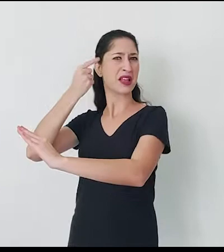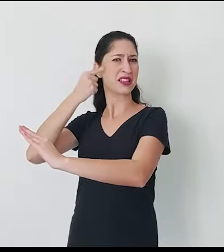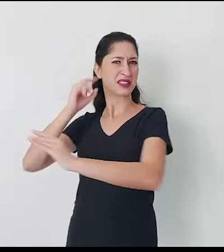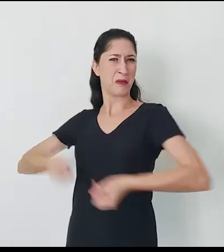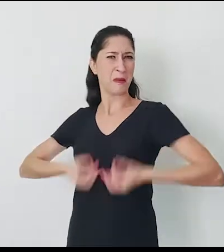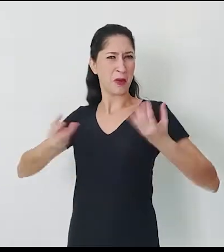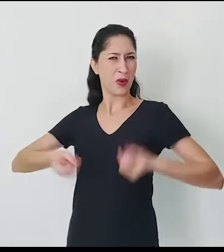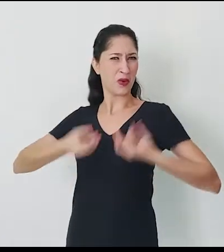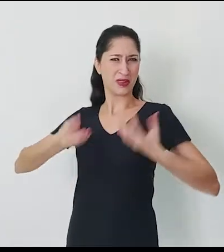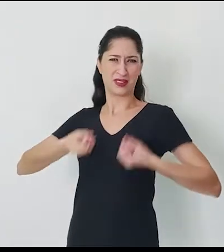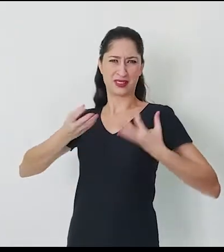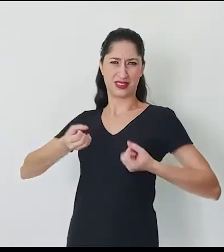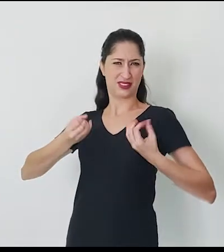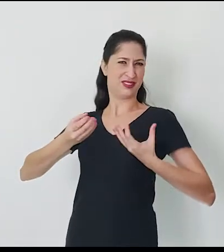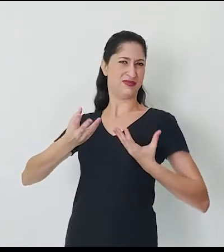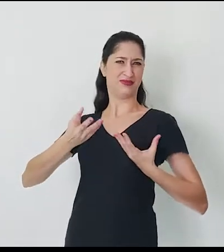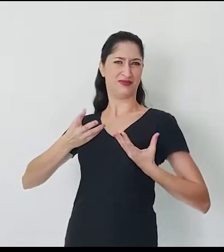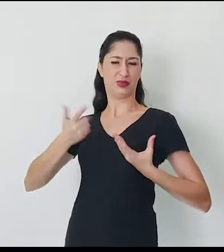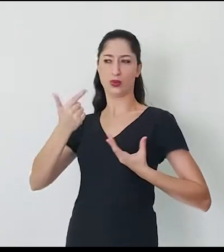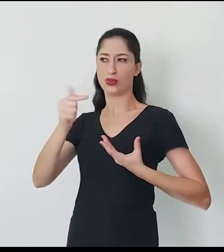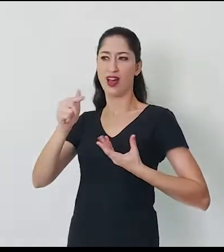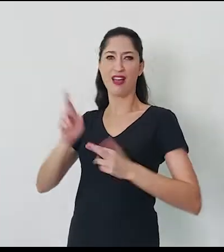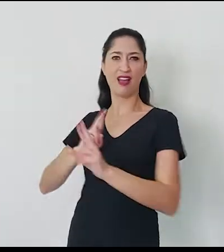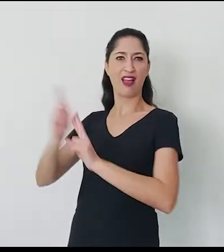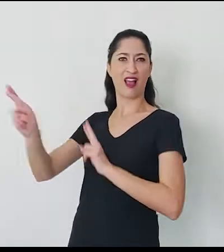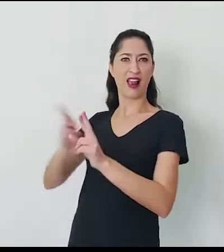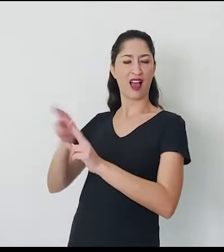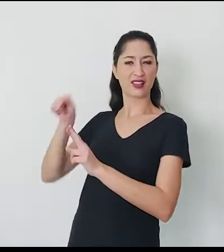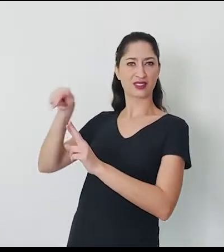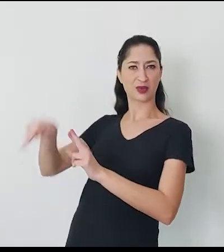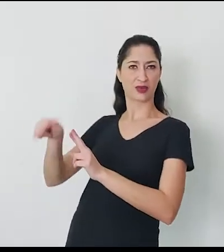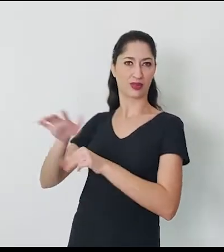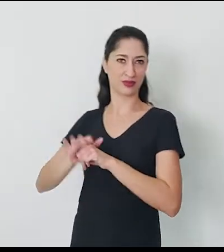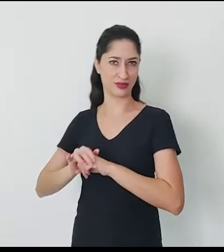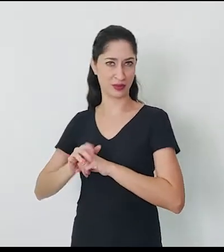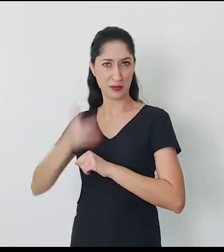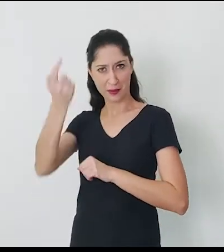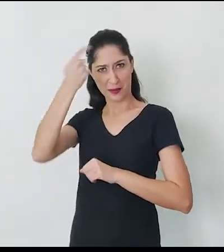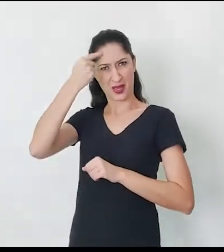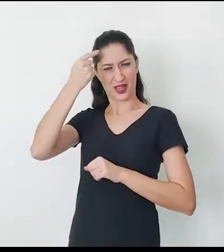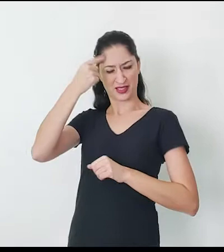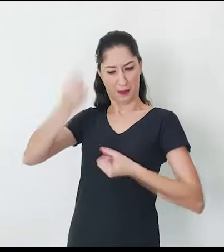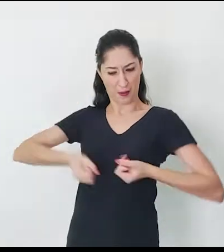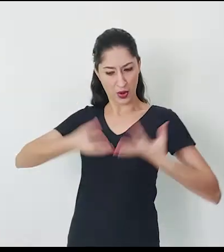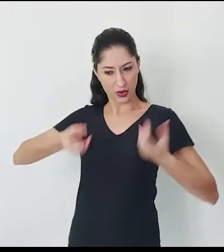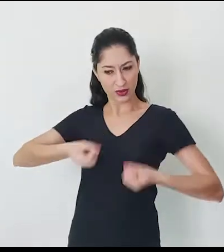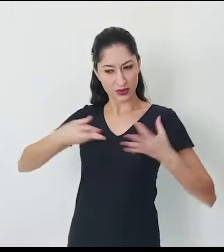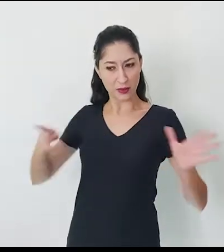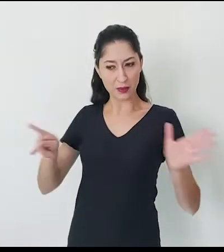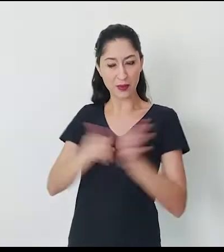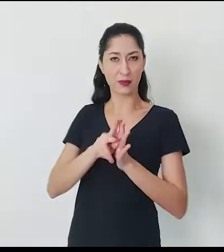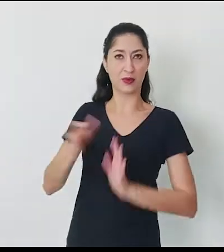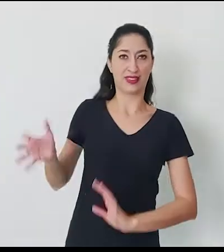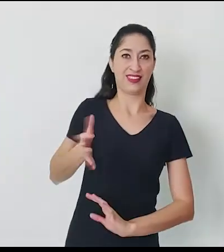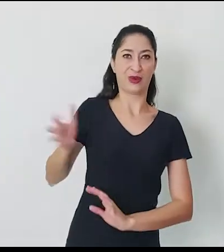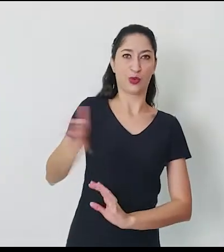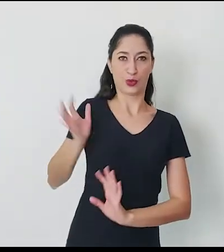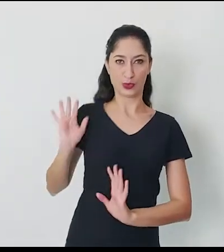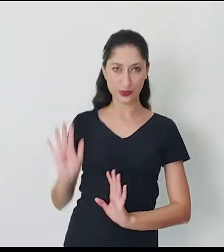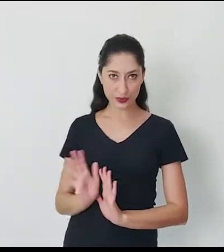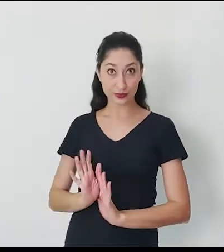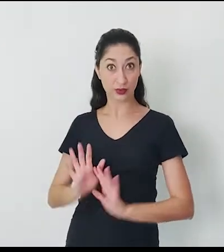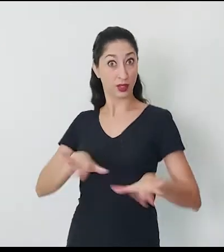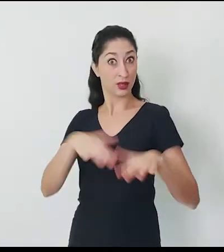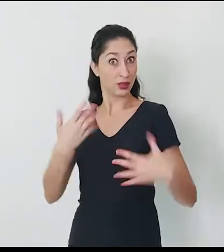da sociedade e vista como algo das pessoas da auto-aristocracia. Só que aí vem nós, os